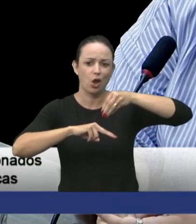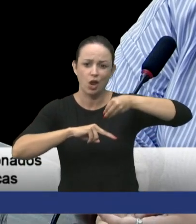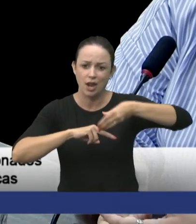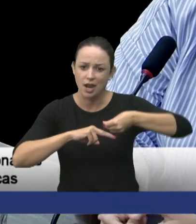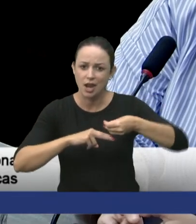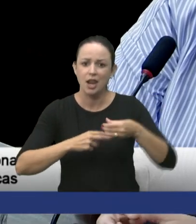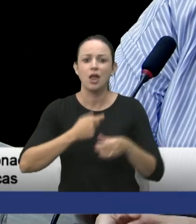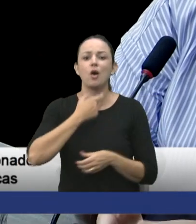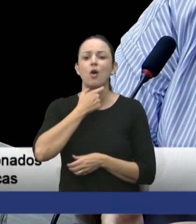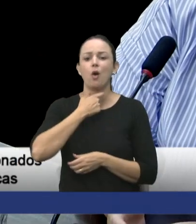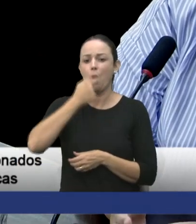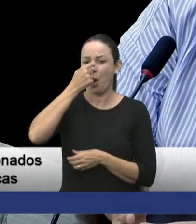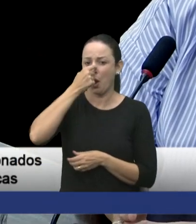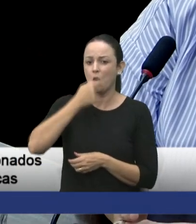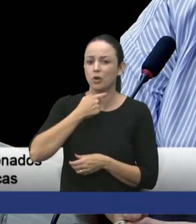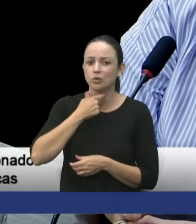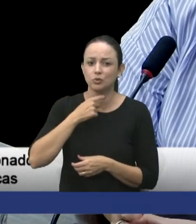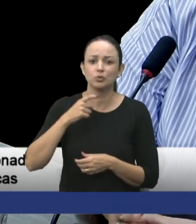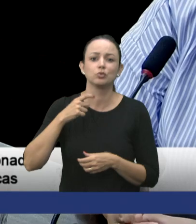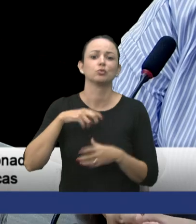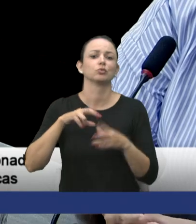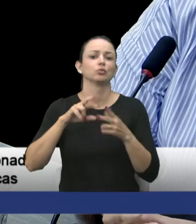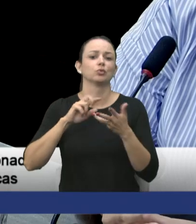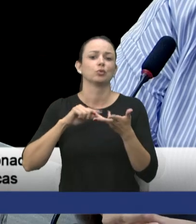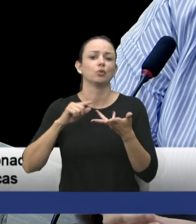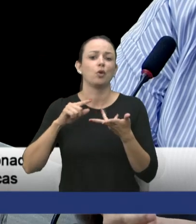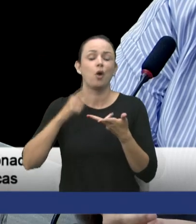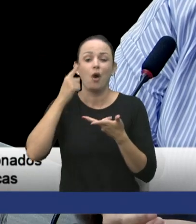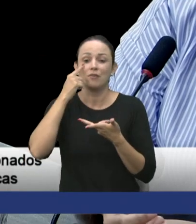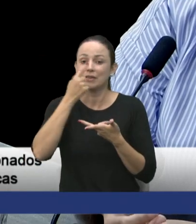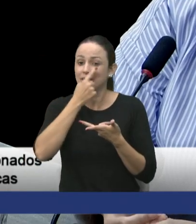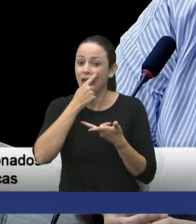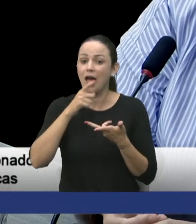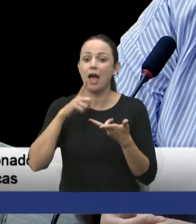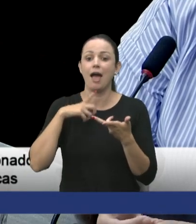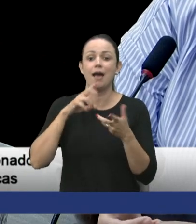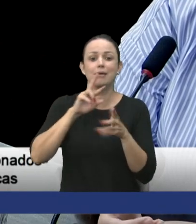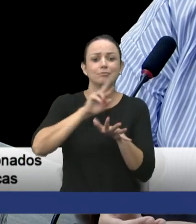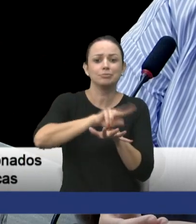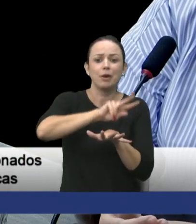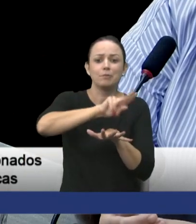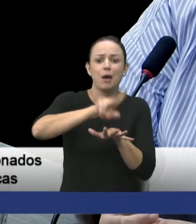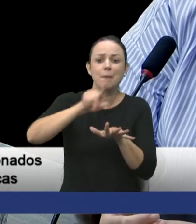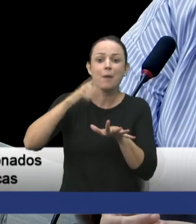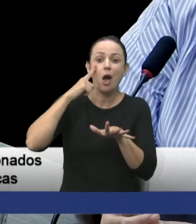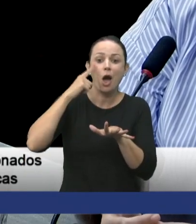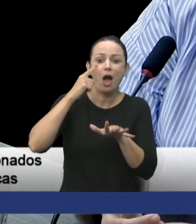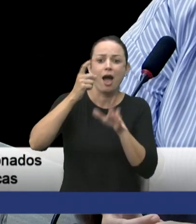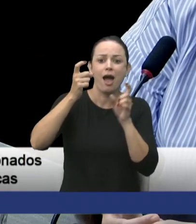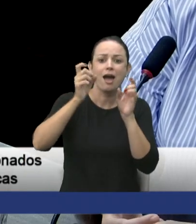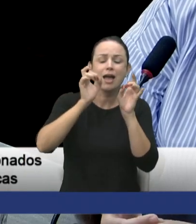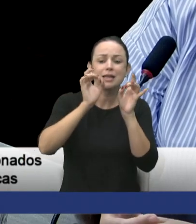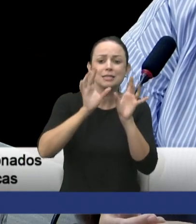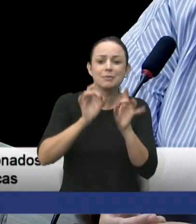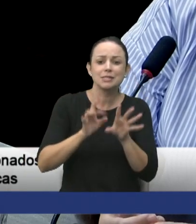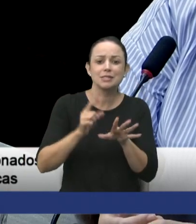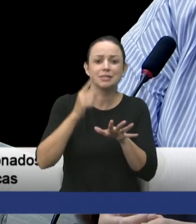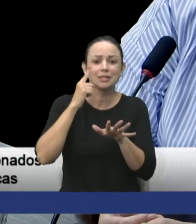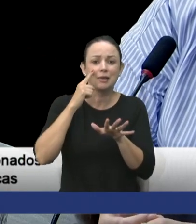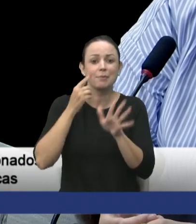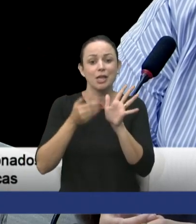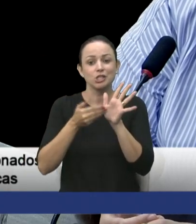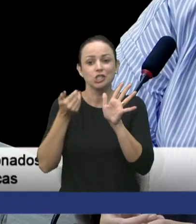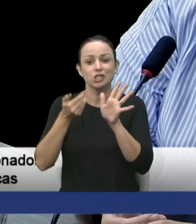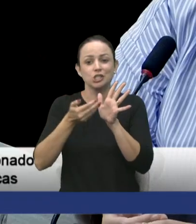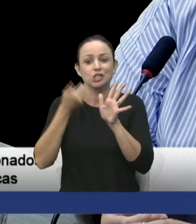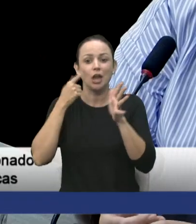otorrino, oftalmo. São várias especialidades que tem que passar para descartar todas as possibilidades,